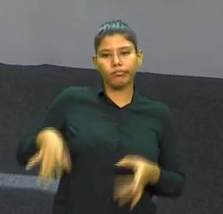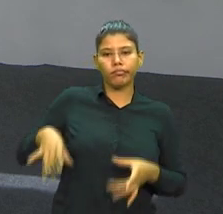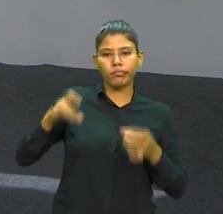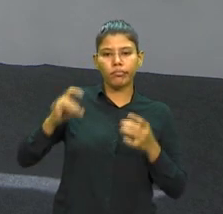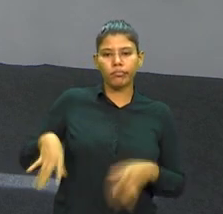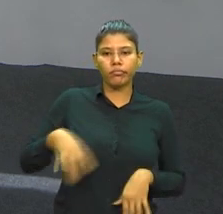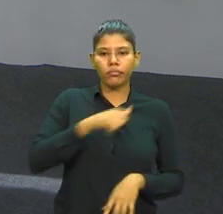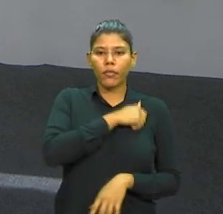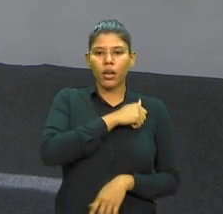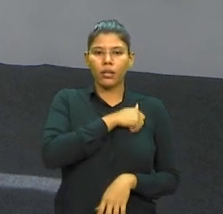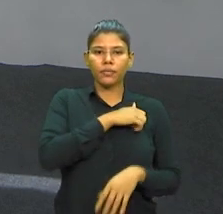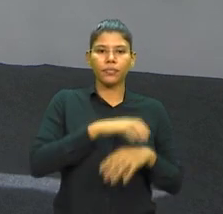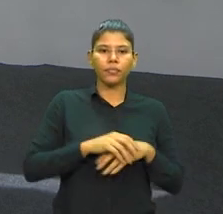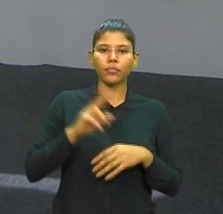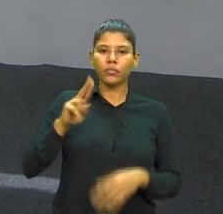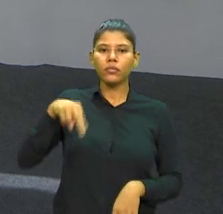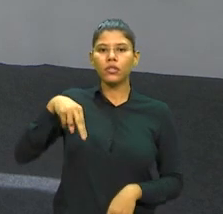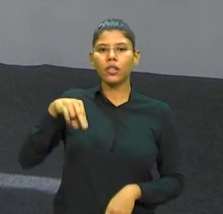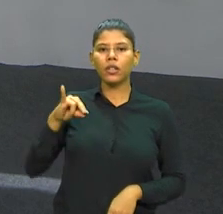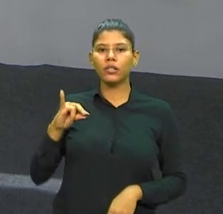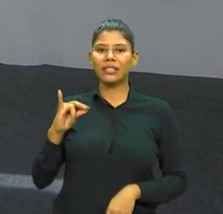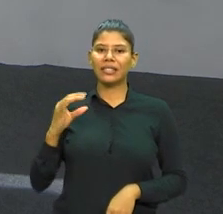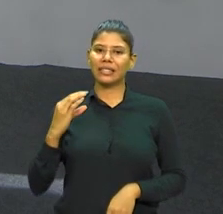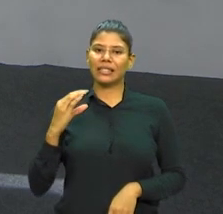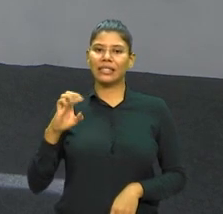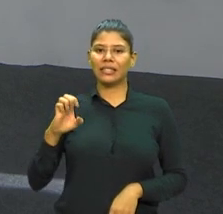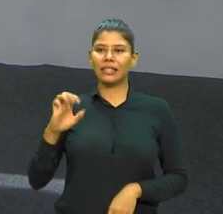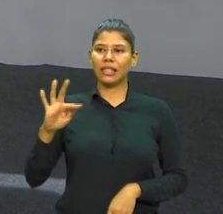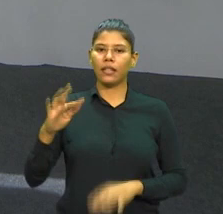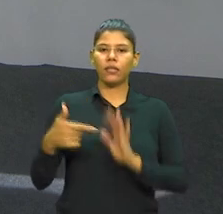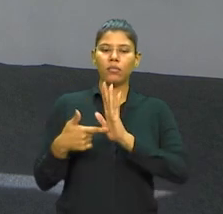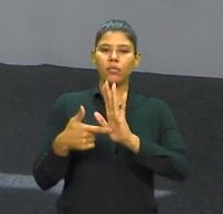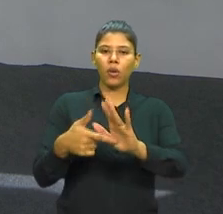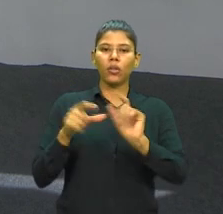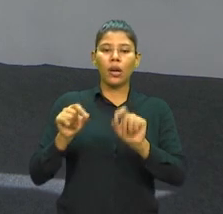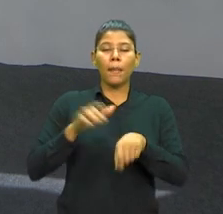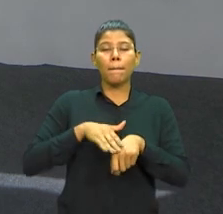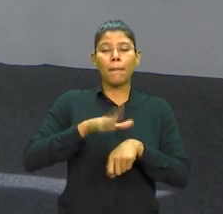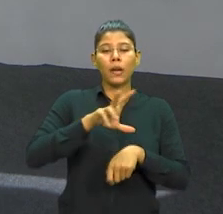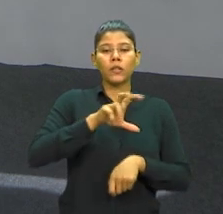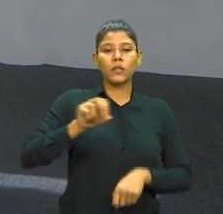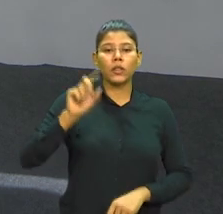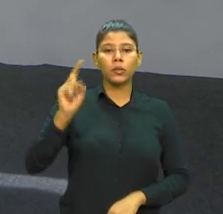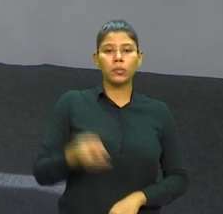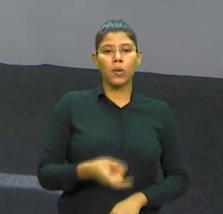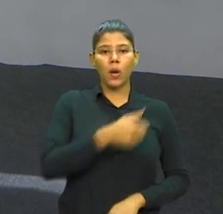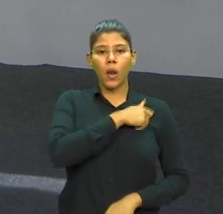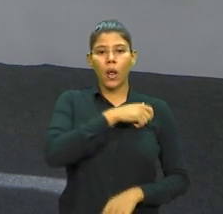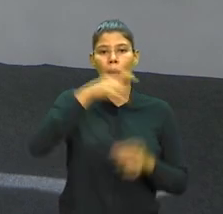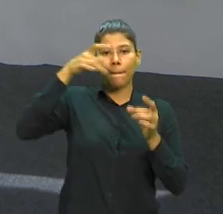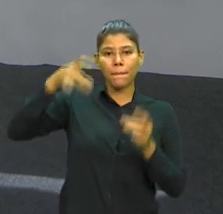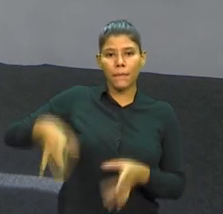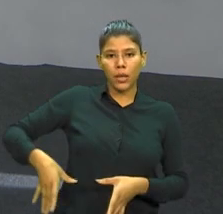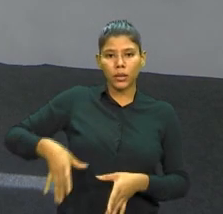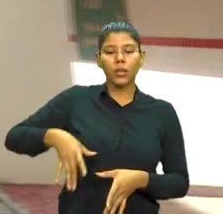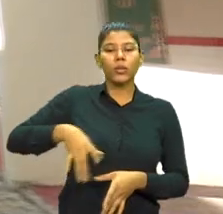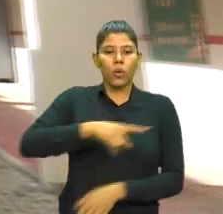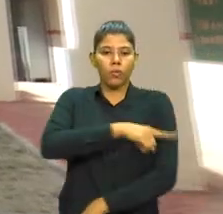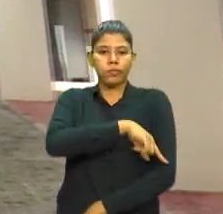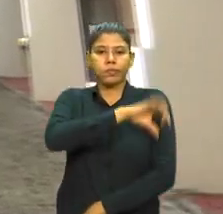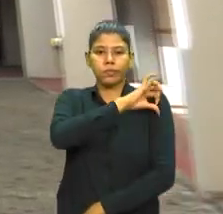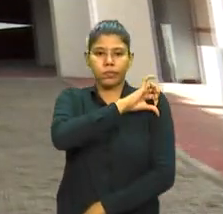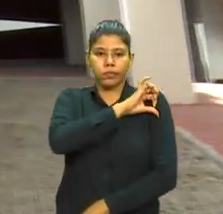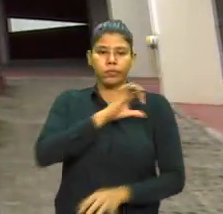dados do Unicef apontam que mais de 20.000 alunos abandonaram o ensino fundamental só aqui no Ceará